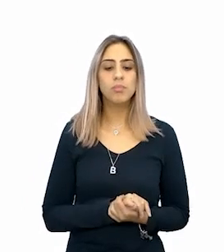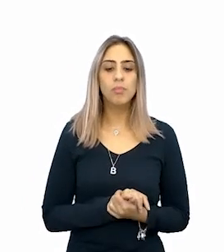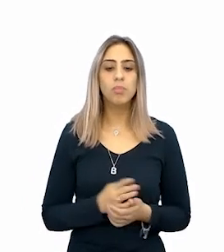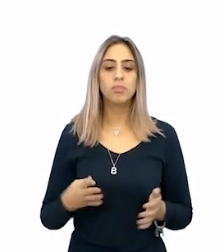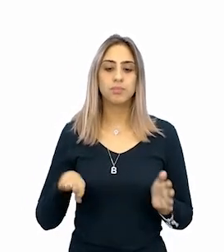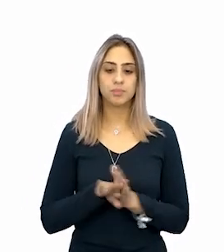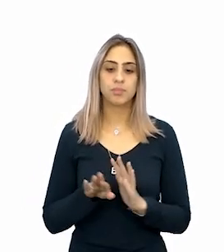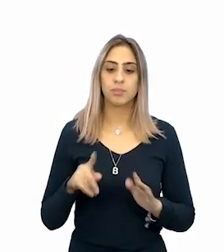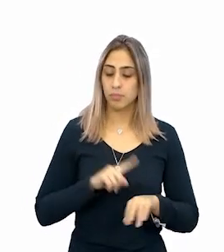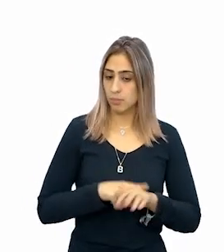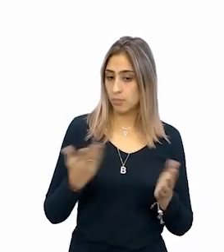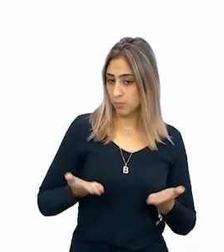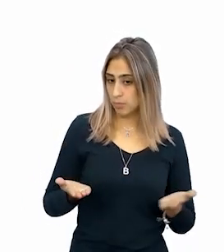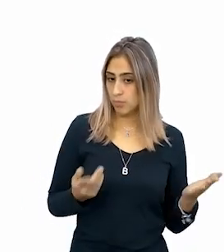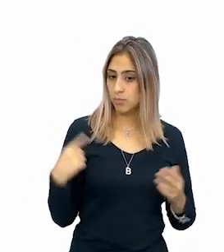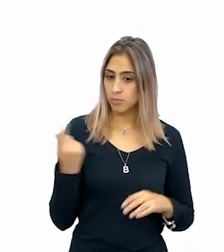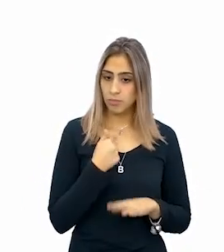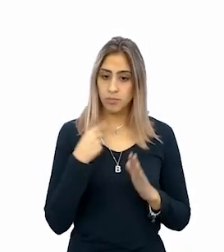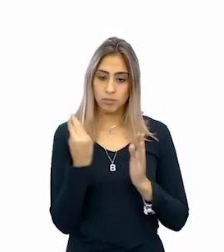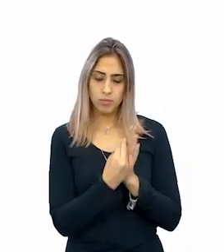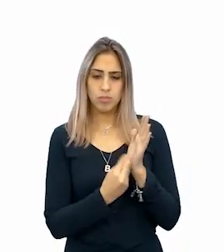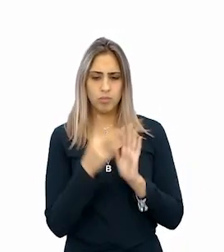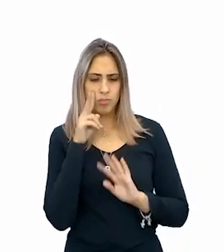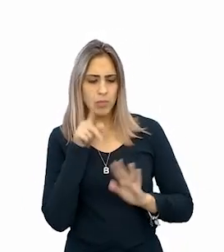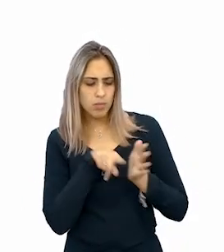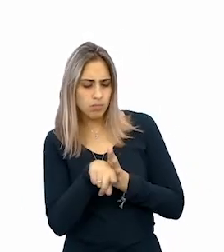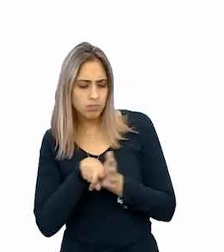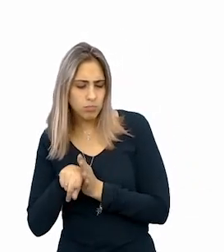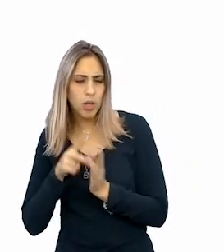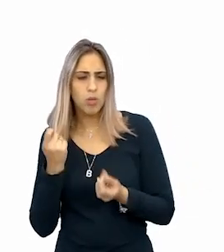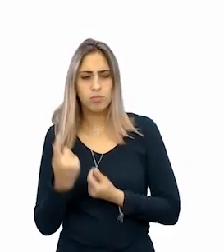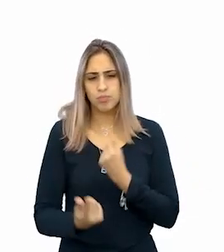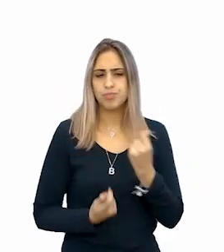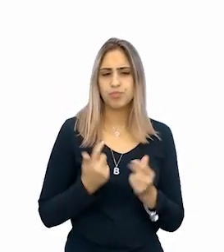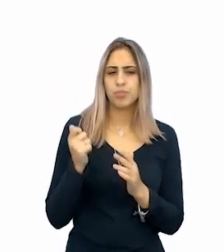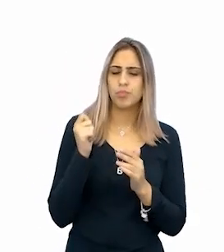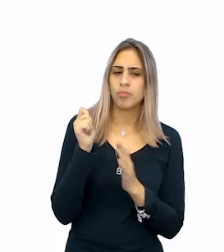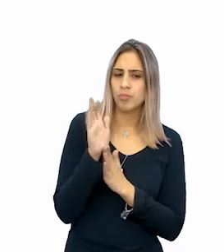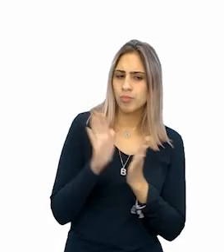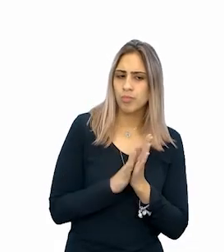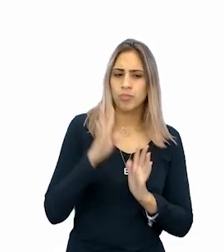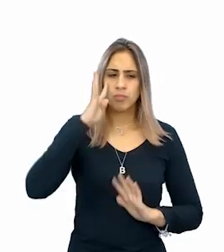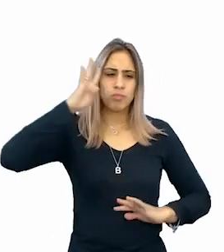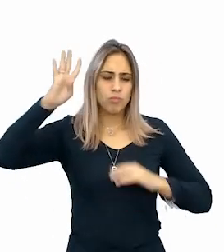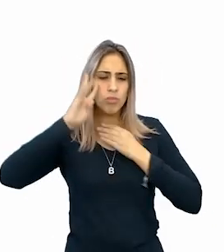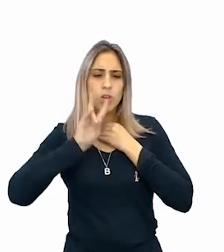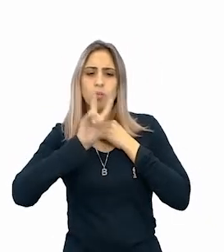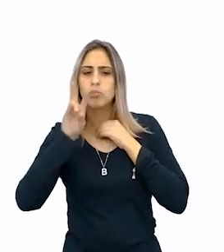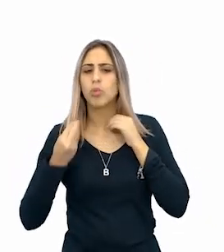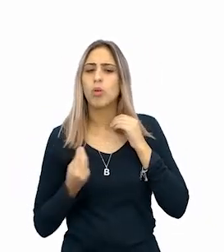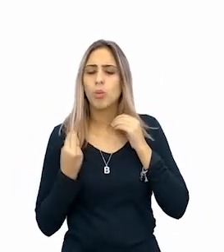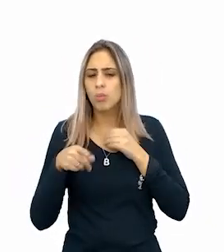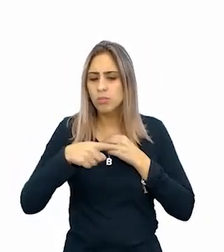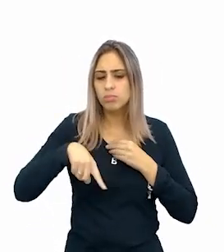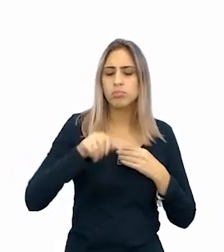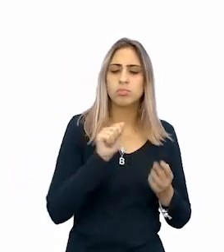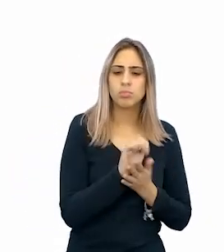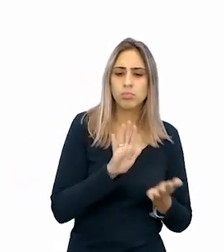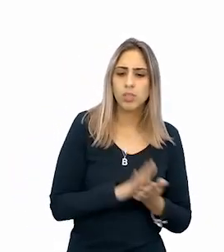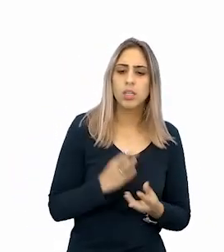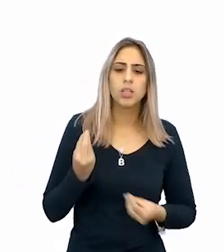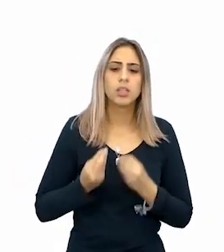a hora agora de colocarmos uma lupa sobre algumas atividades e de refletirmos sobre como essas